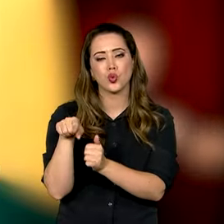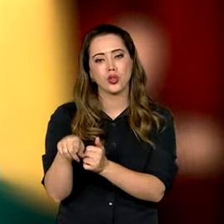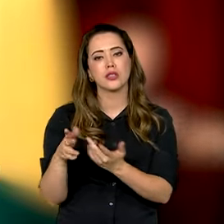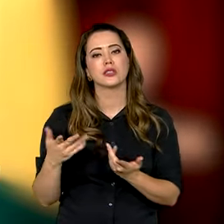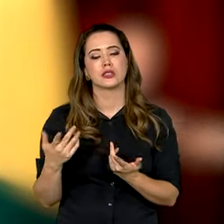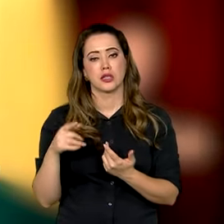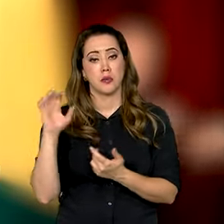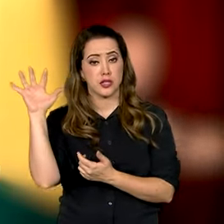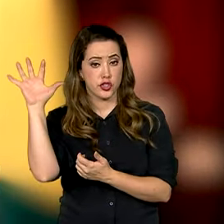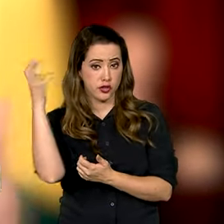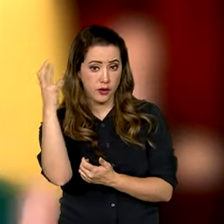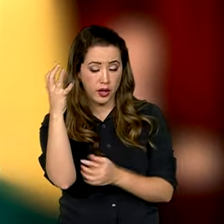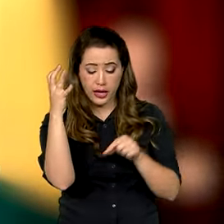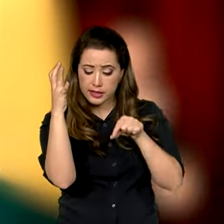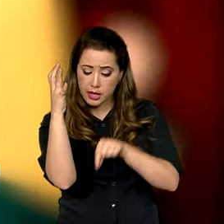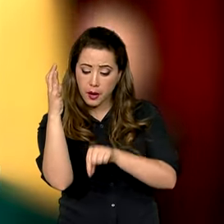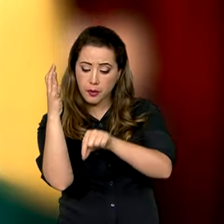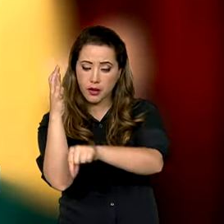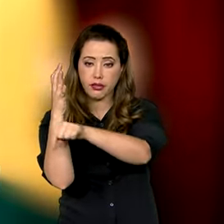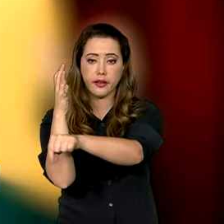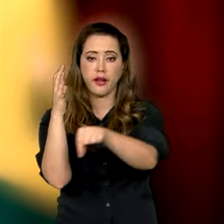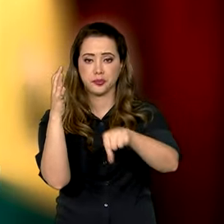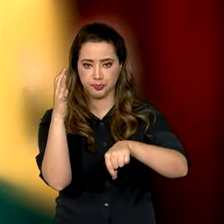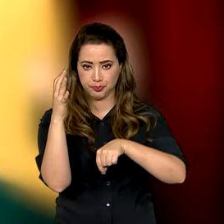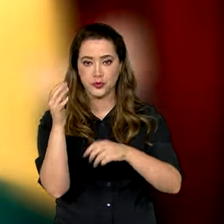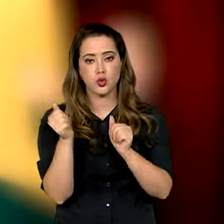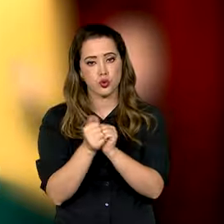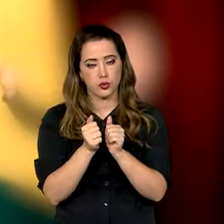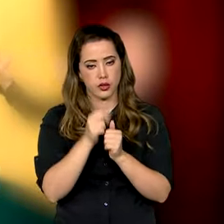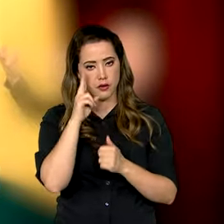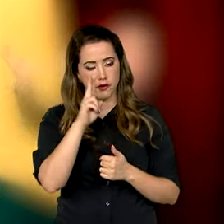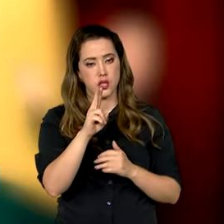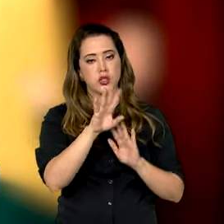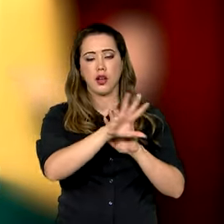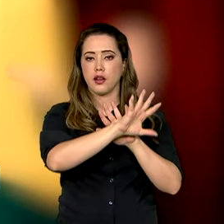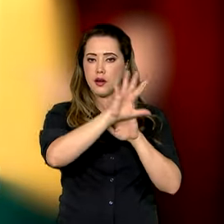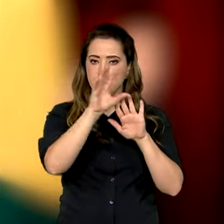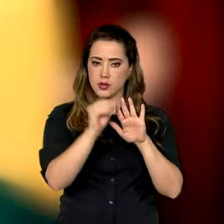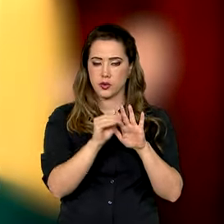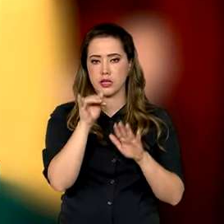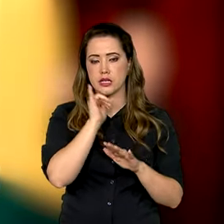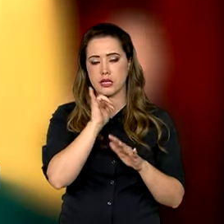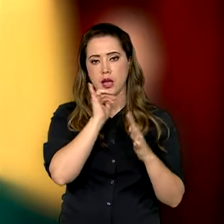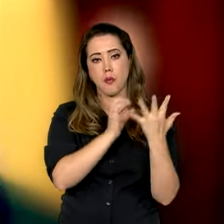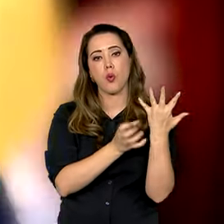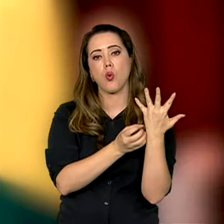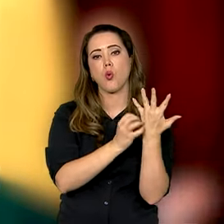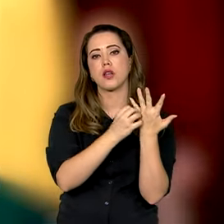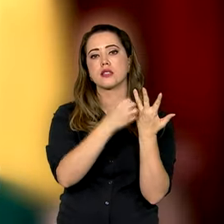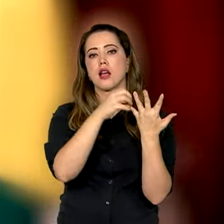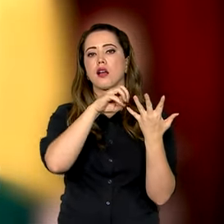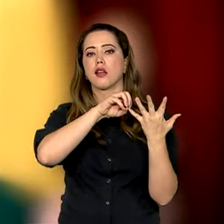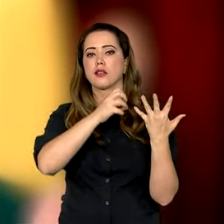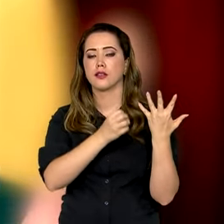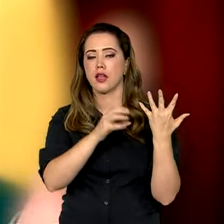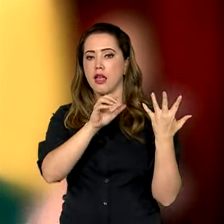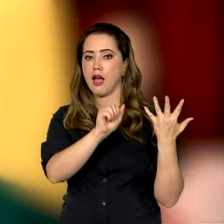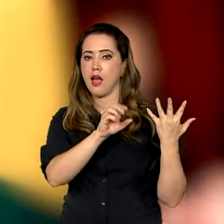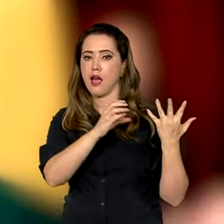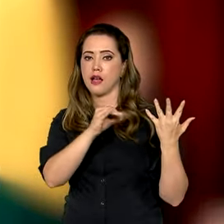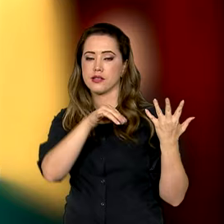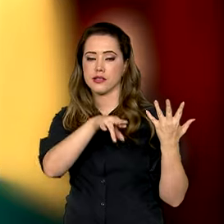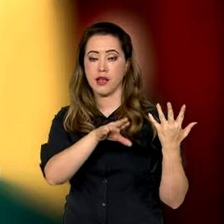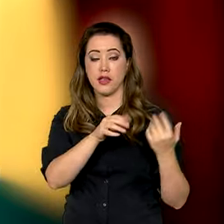florestas produtivas. Veja na Amazônia, presidente, o açaí, o valor do açaí é 10 vezes maior do que